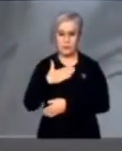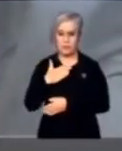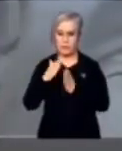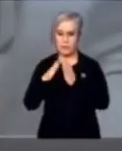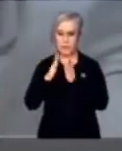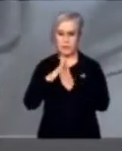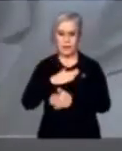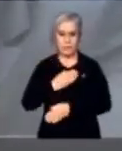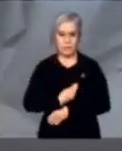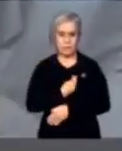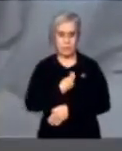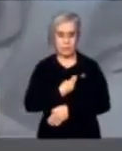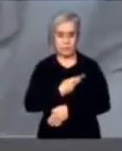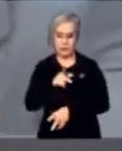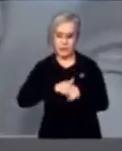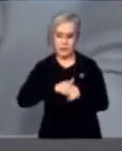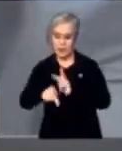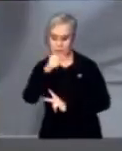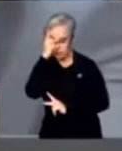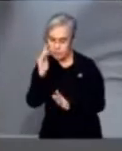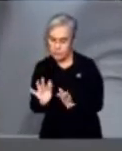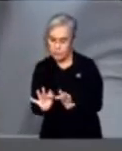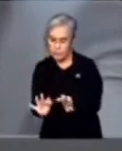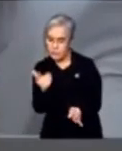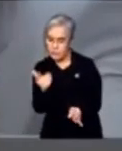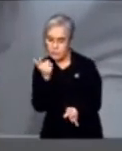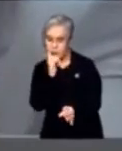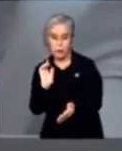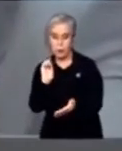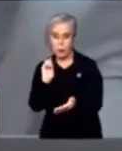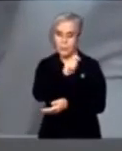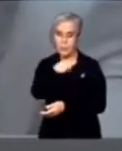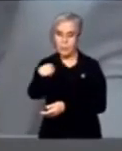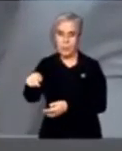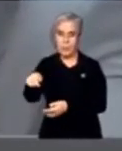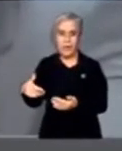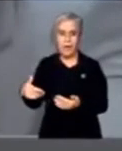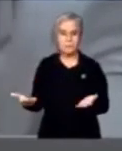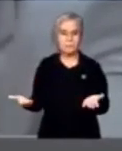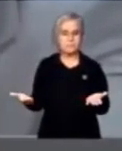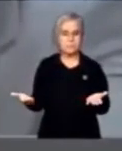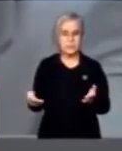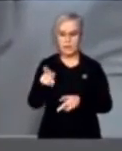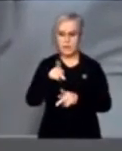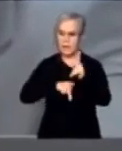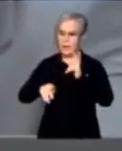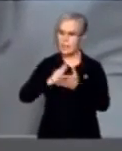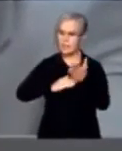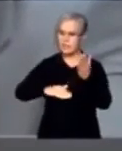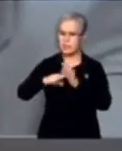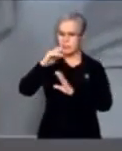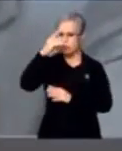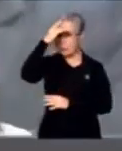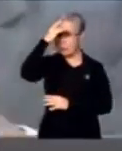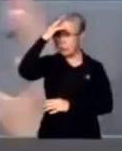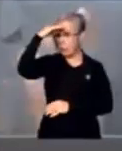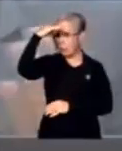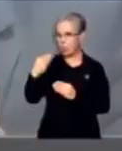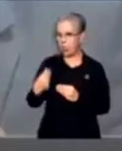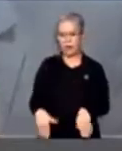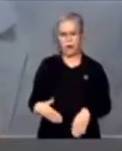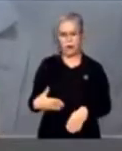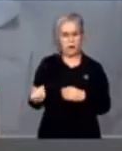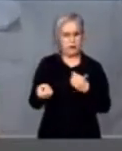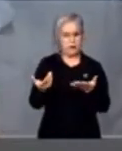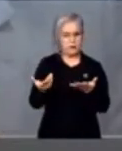desempregados, pagar sua prestação, ainda que ínfima. Não tem como pagar. A nação desmoralizada, não podemos evocar